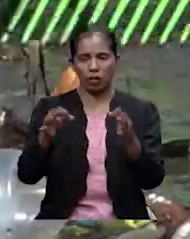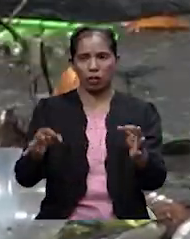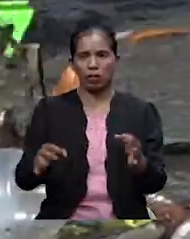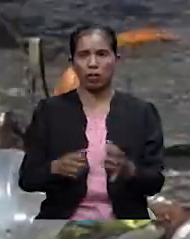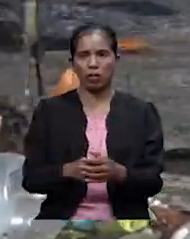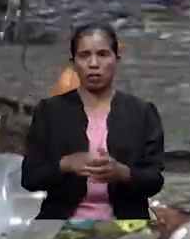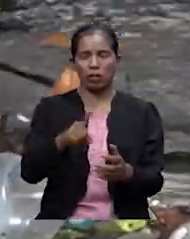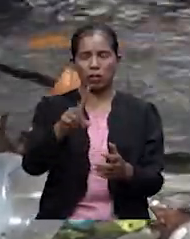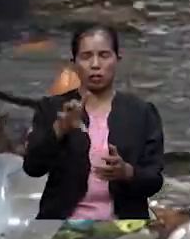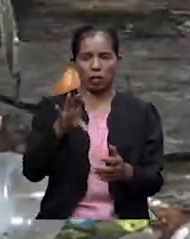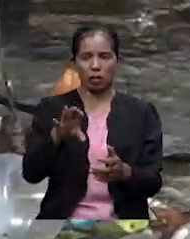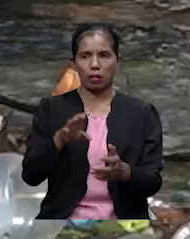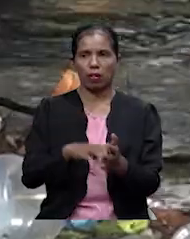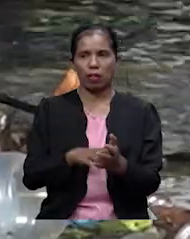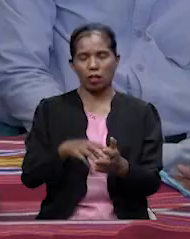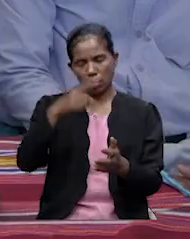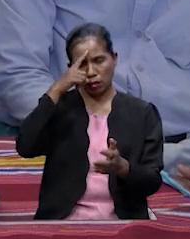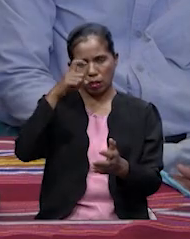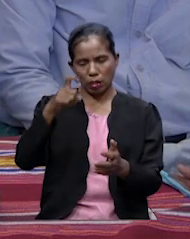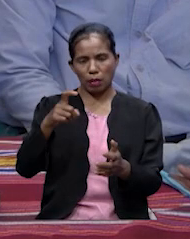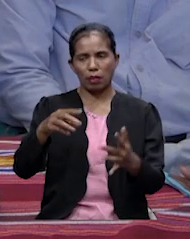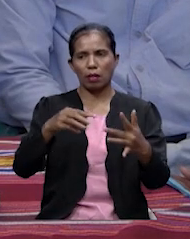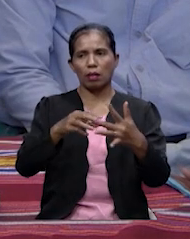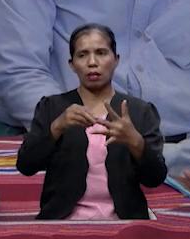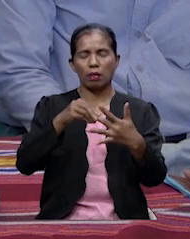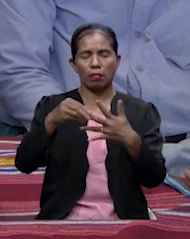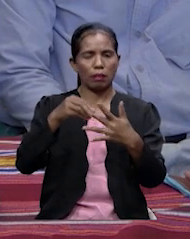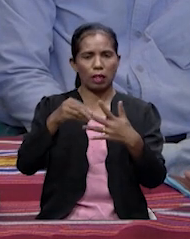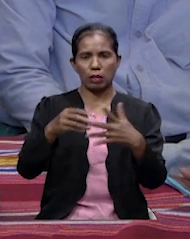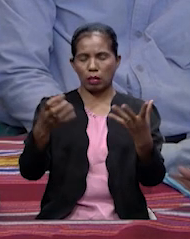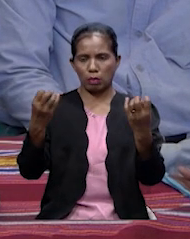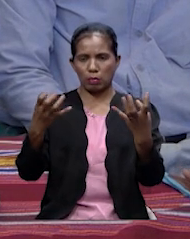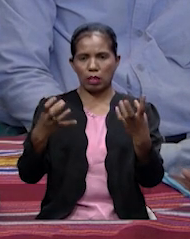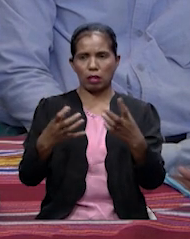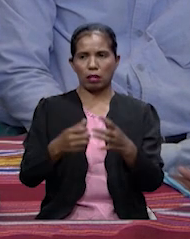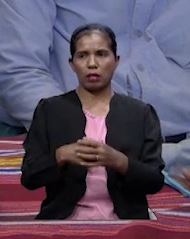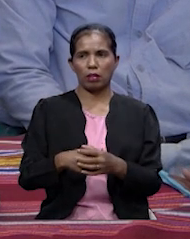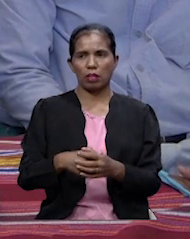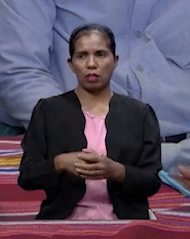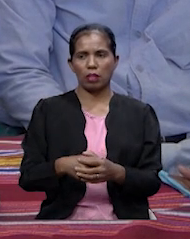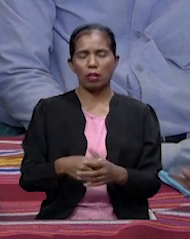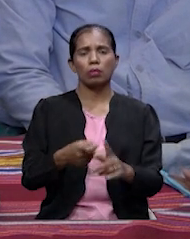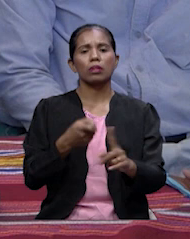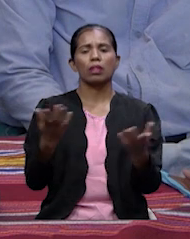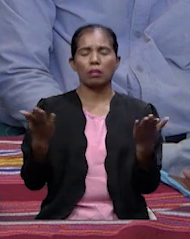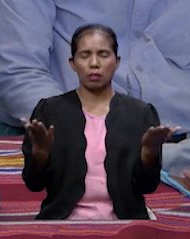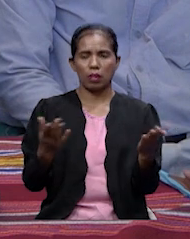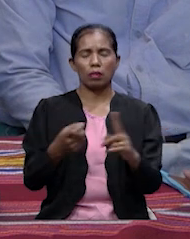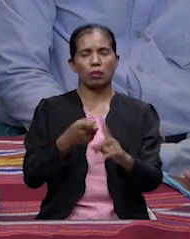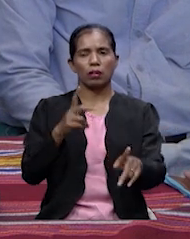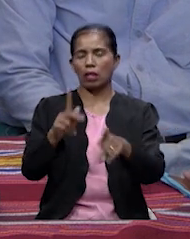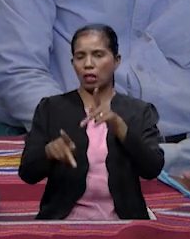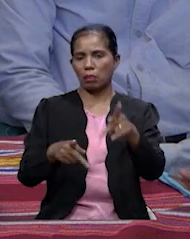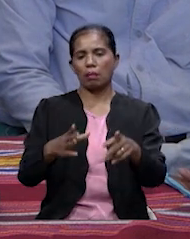100 metros per seguir, tamba plástico, se quitar se tenha 80 cento. Nem mais neve, mais o tema, nem